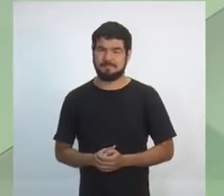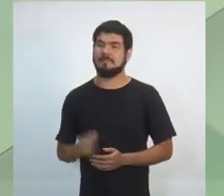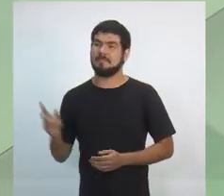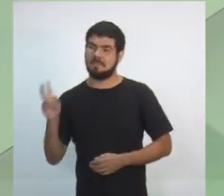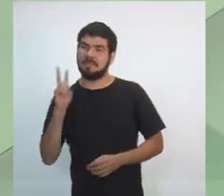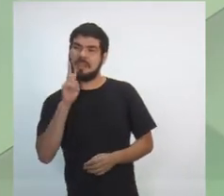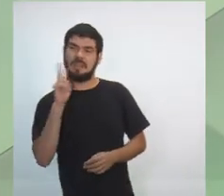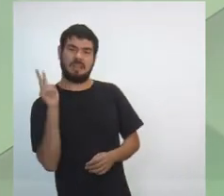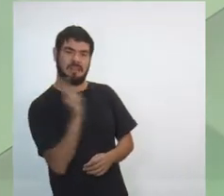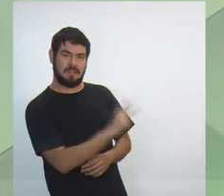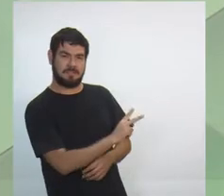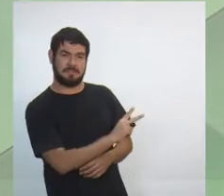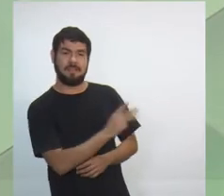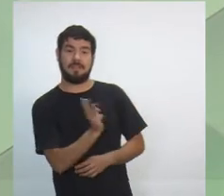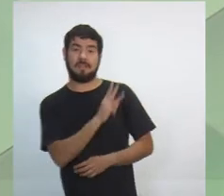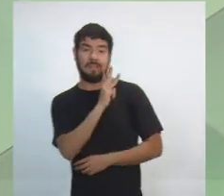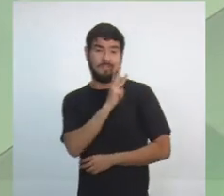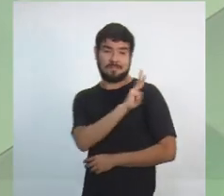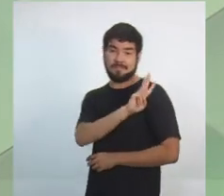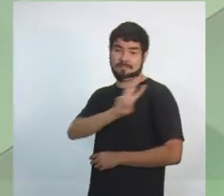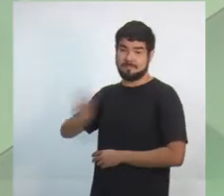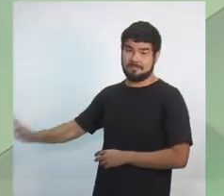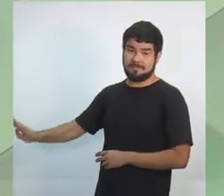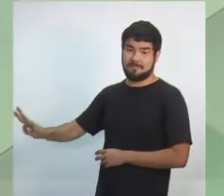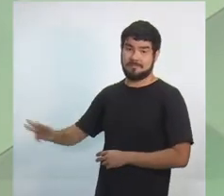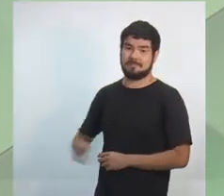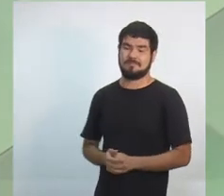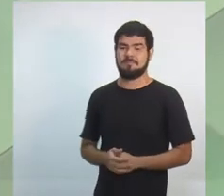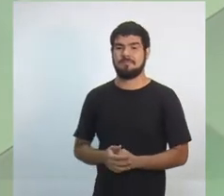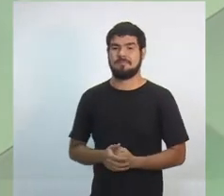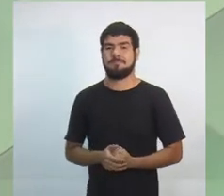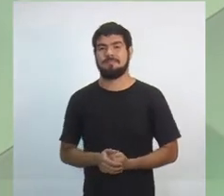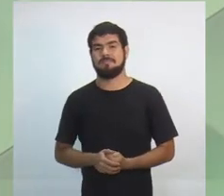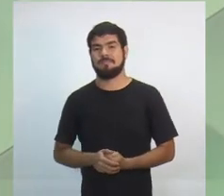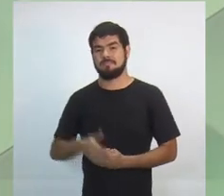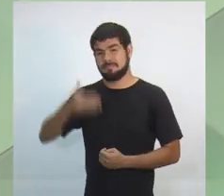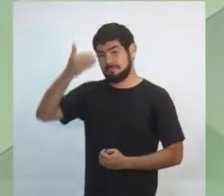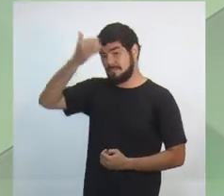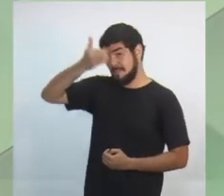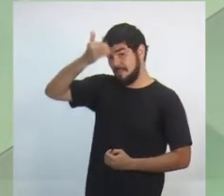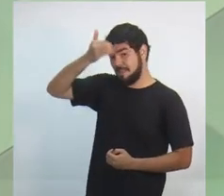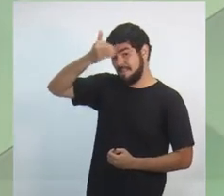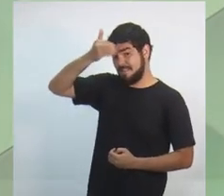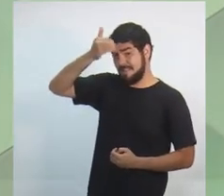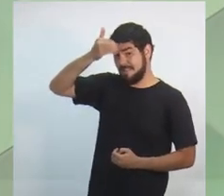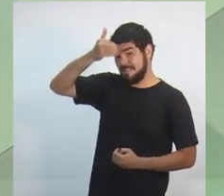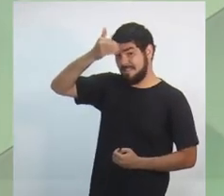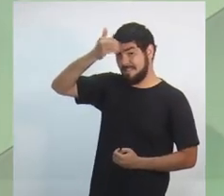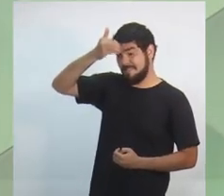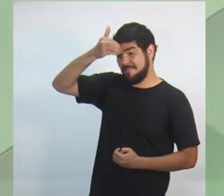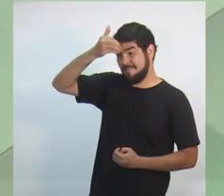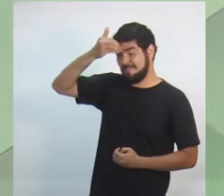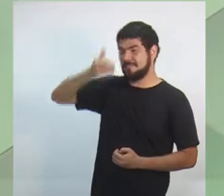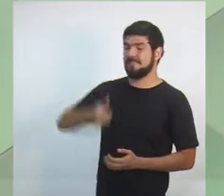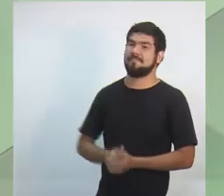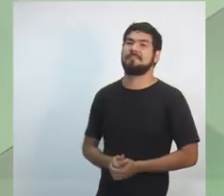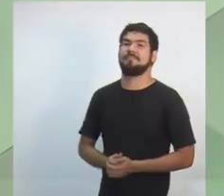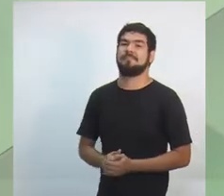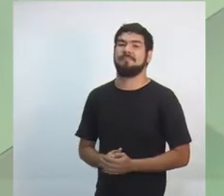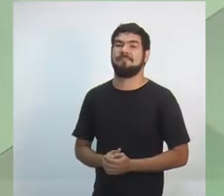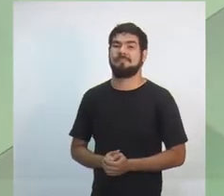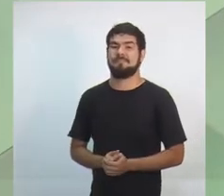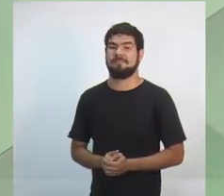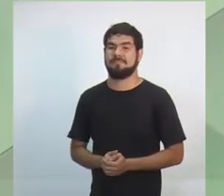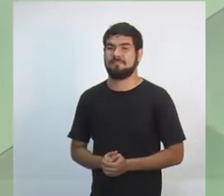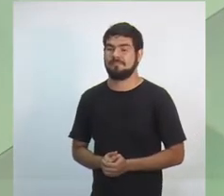réplica. 30 segundos de pergunta, 3 minutos de resposta do candidato Berg, réplica do candidato Davi, e agora tréplica do candidato Berg, da